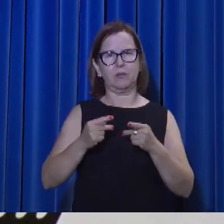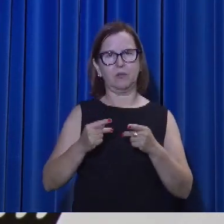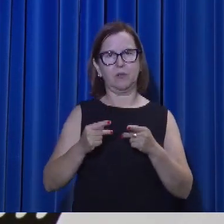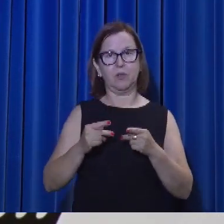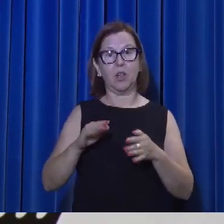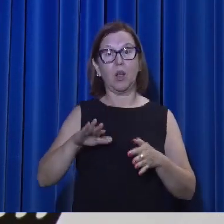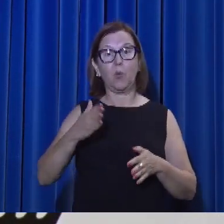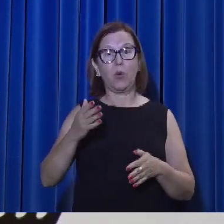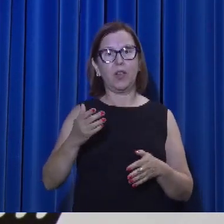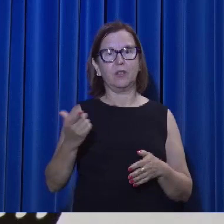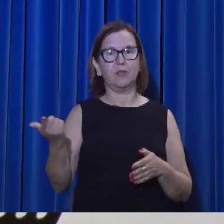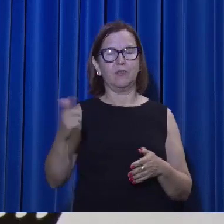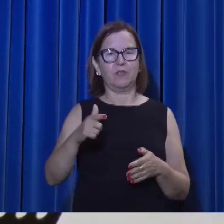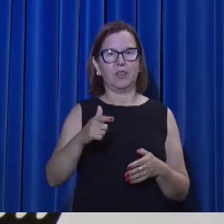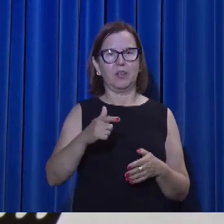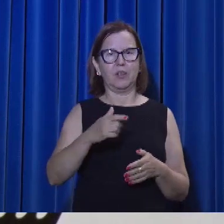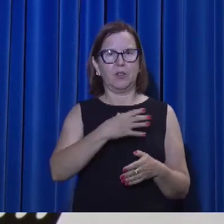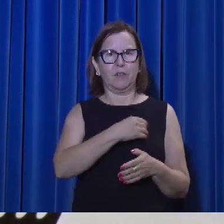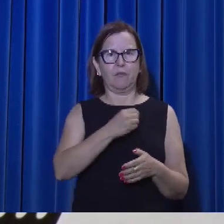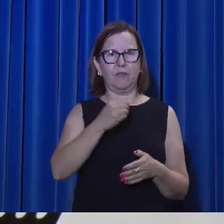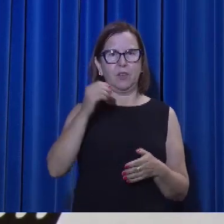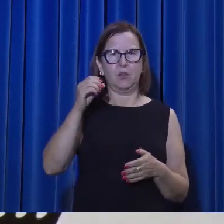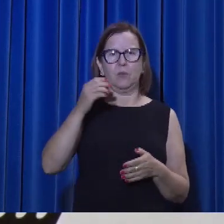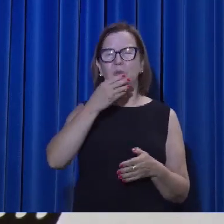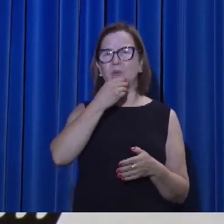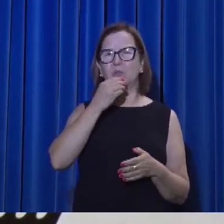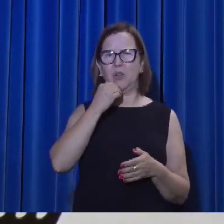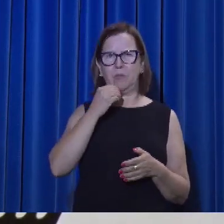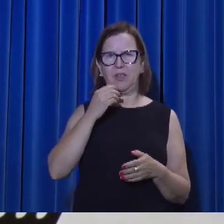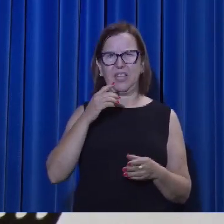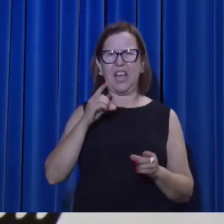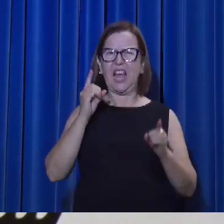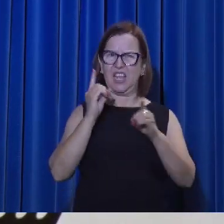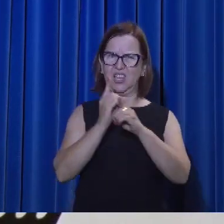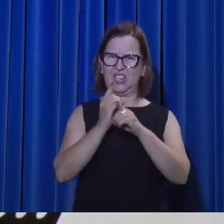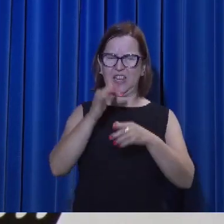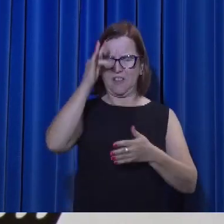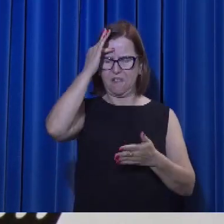do Homem, achará porventura fé na terra?